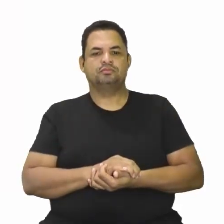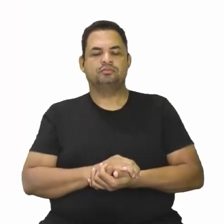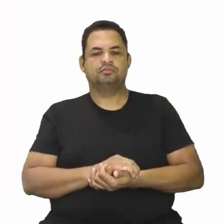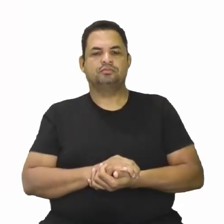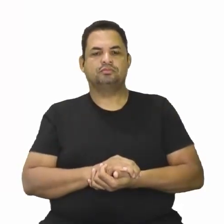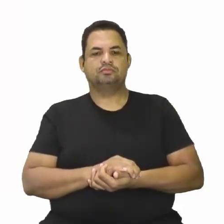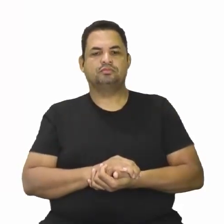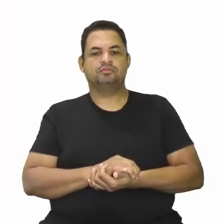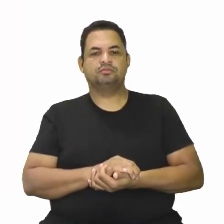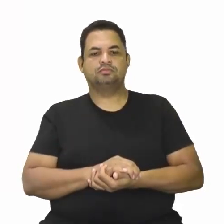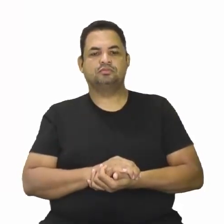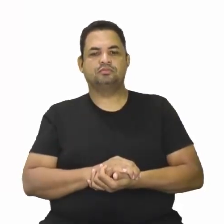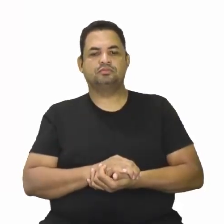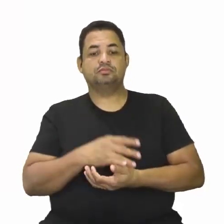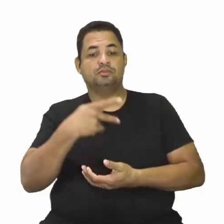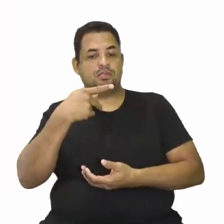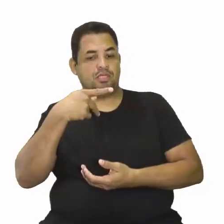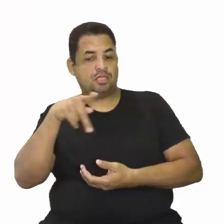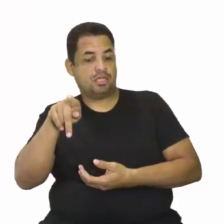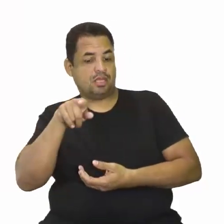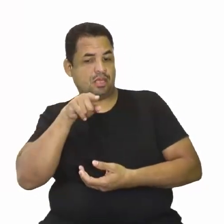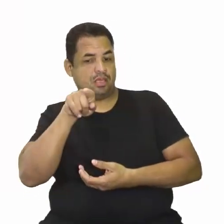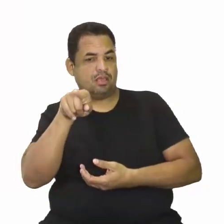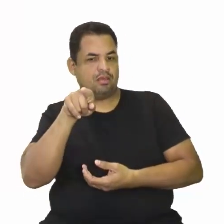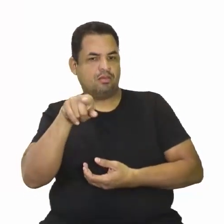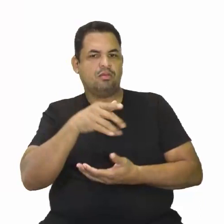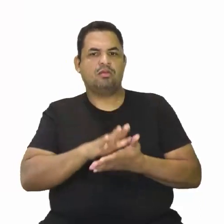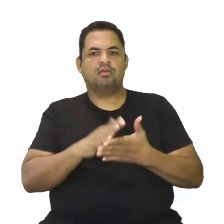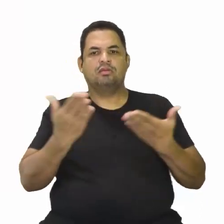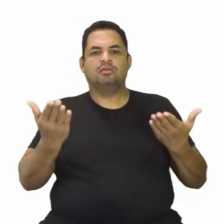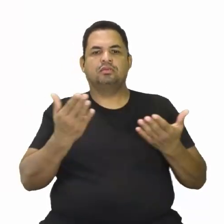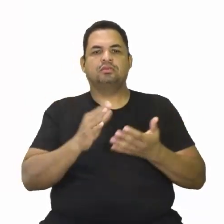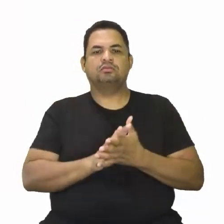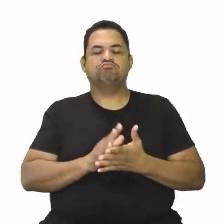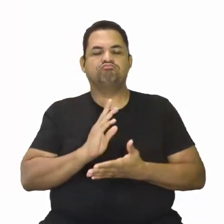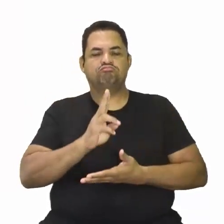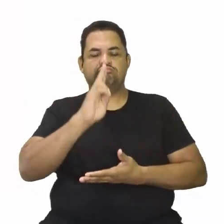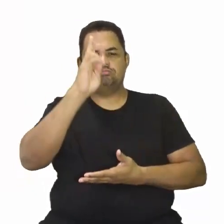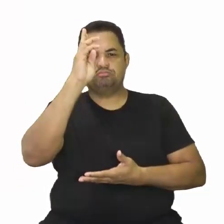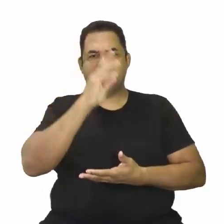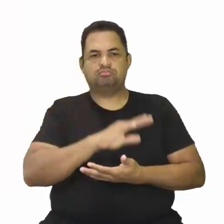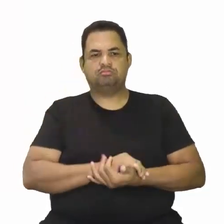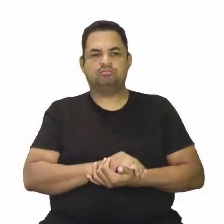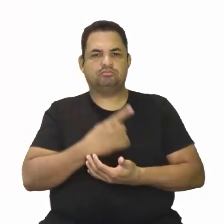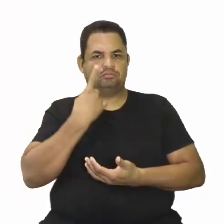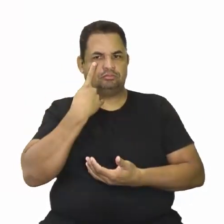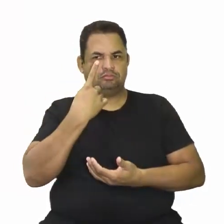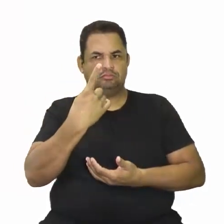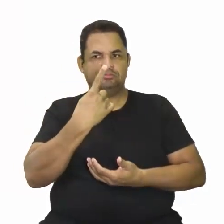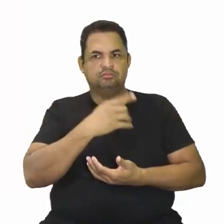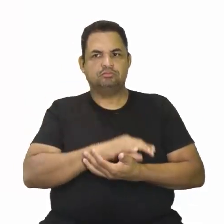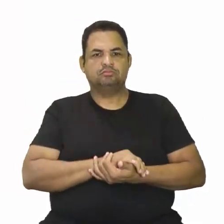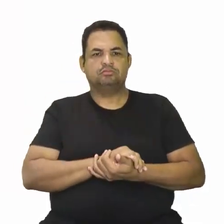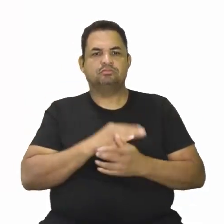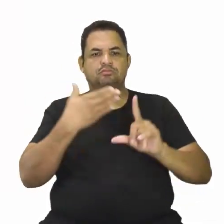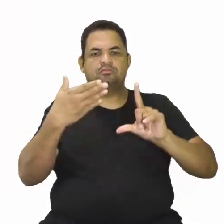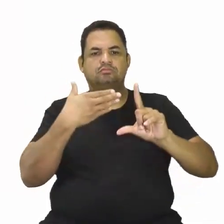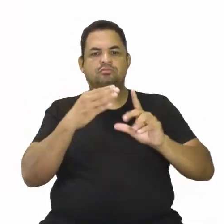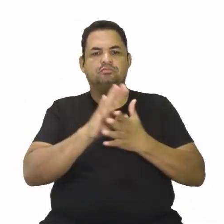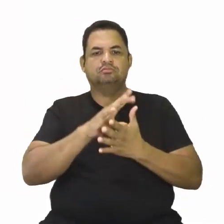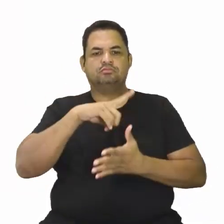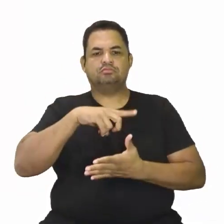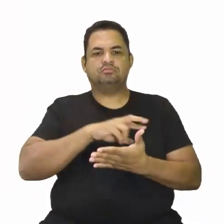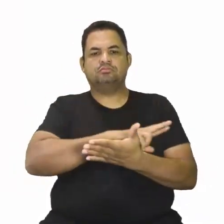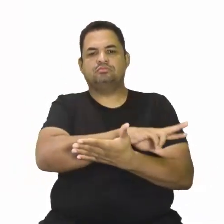tu, que é o teu, e assim por diante. Então, observem aqui nesse slide que nós